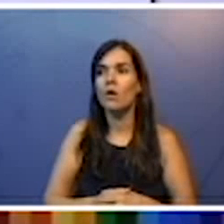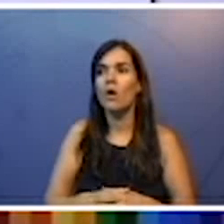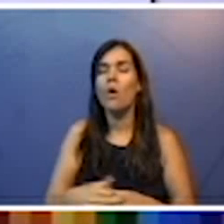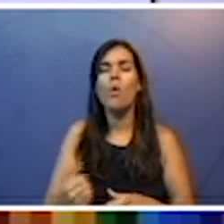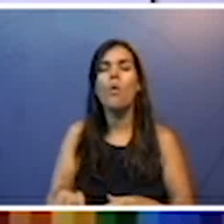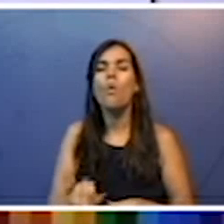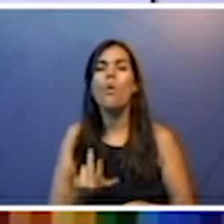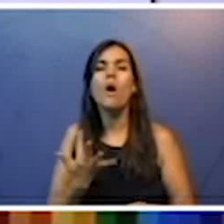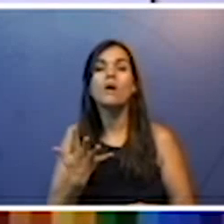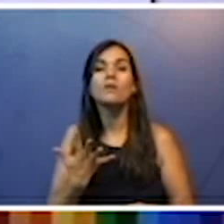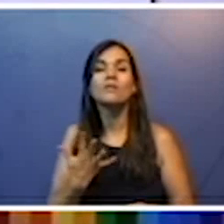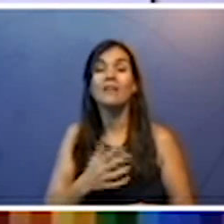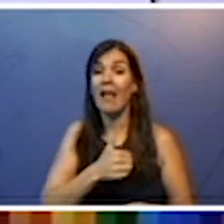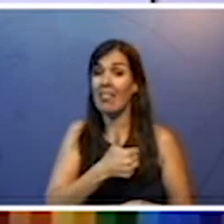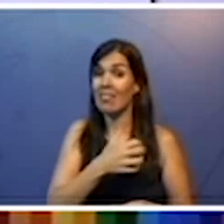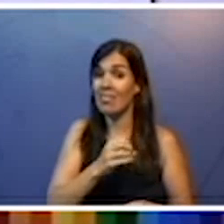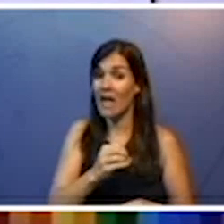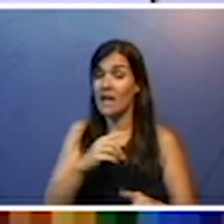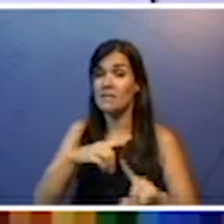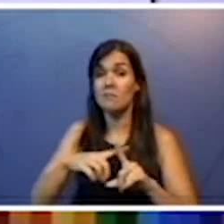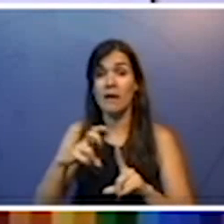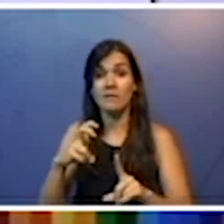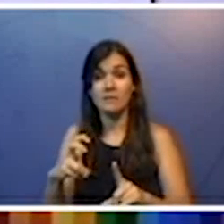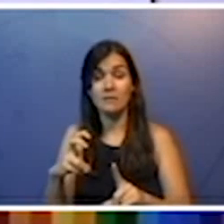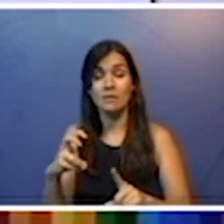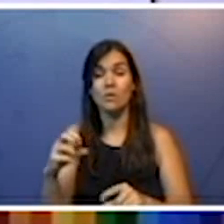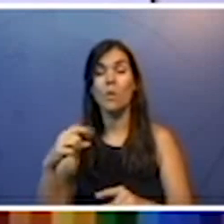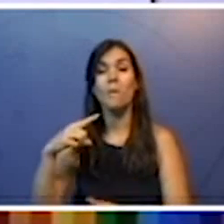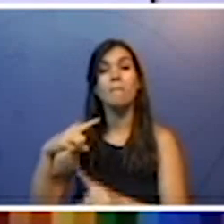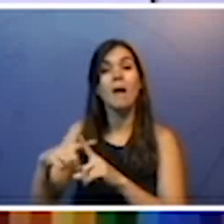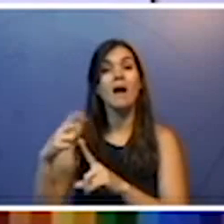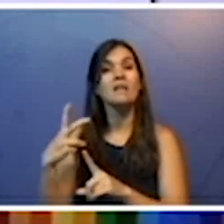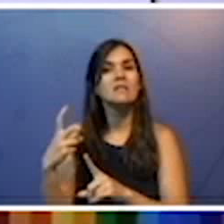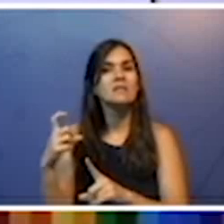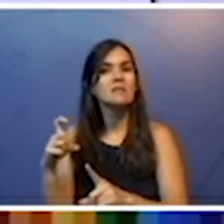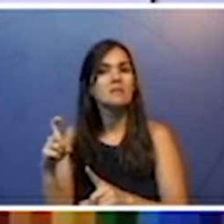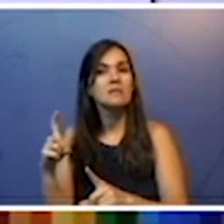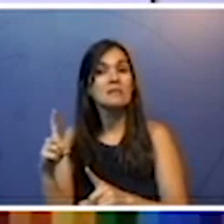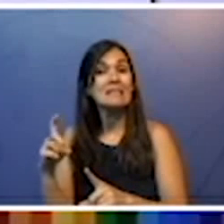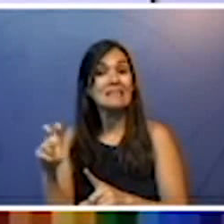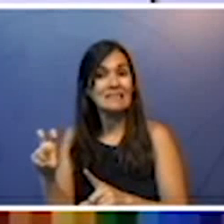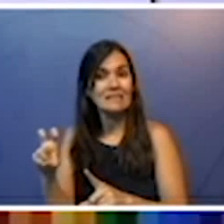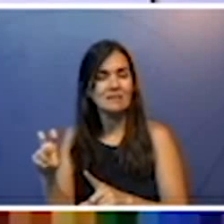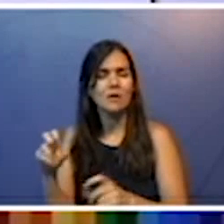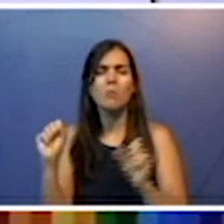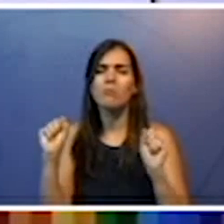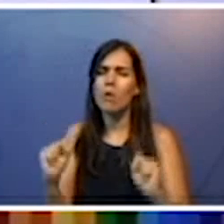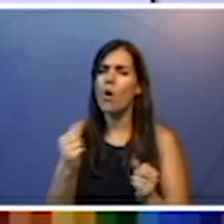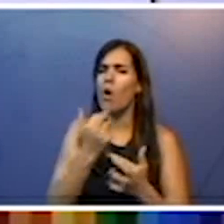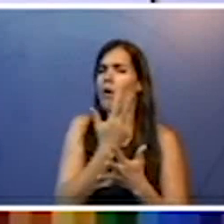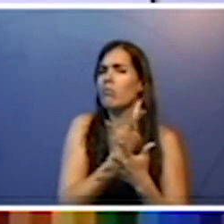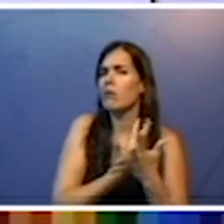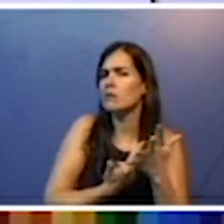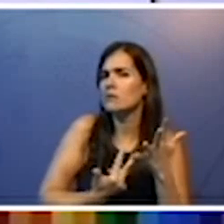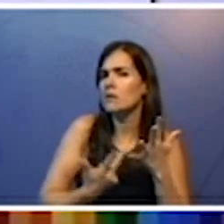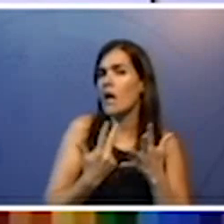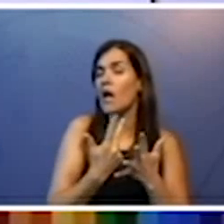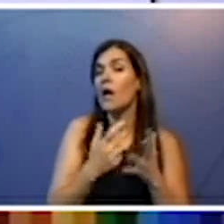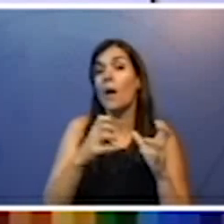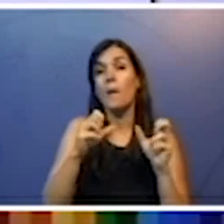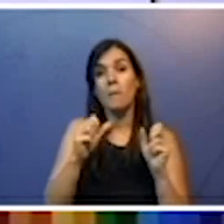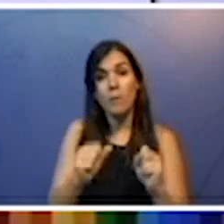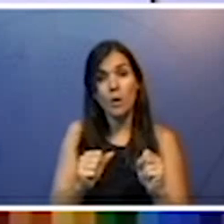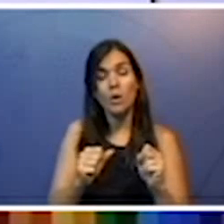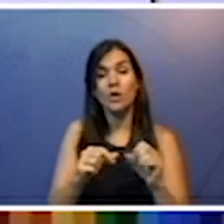aqui. 10 mais 5 mais 15. Pode fazer desenho, pode usar a régua dando os